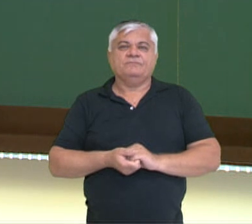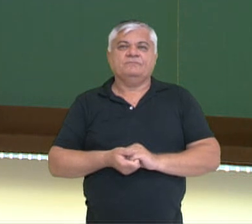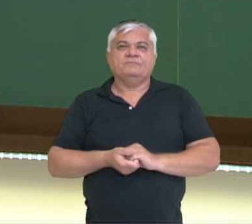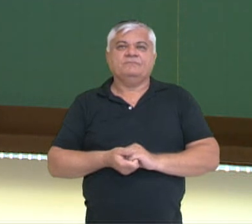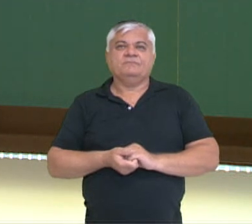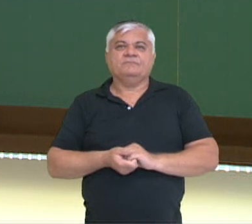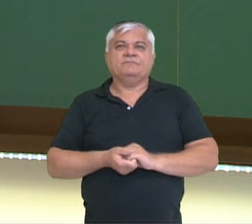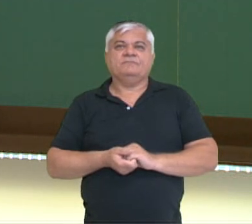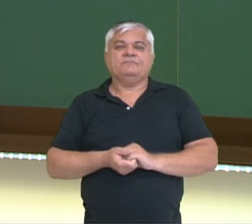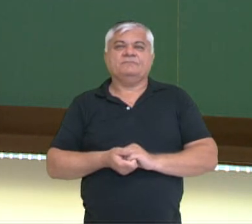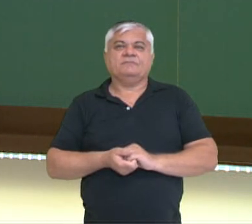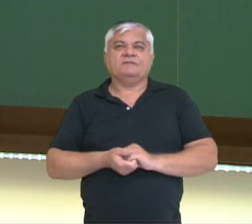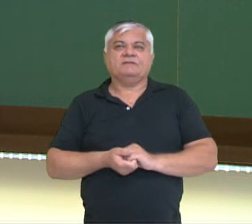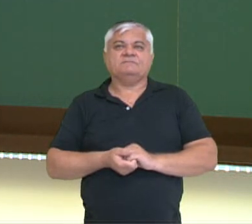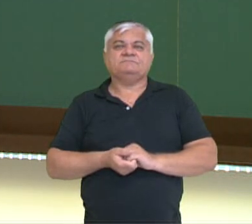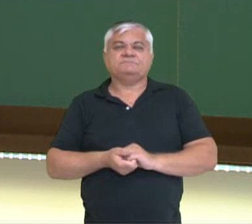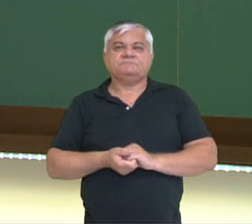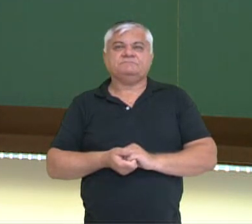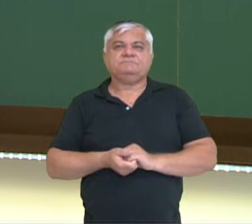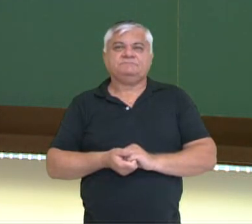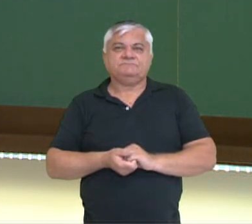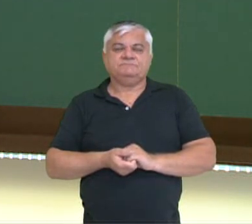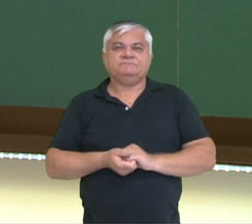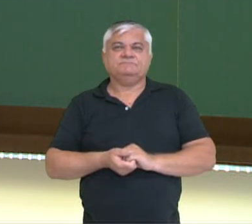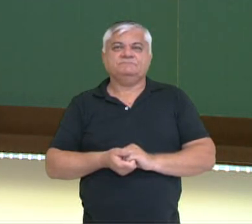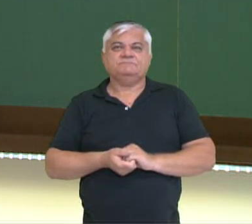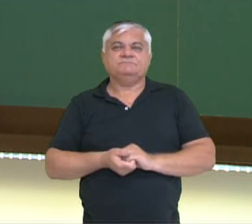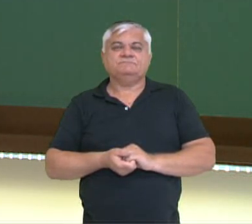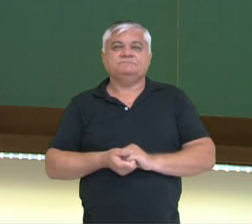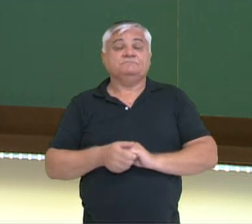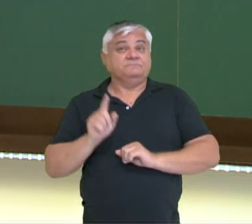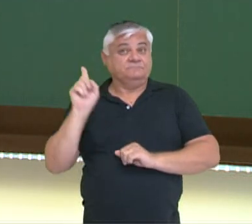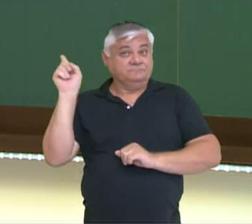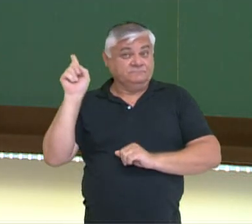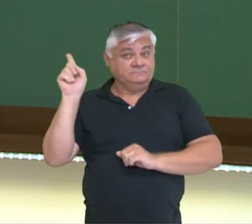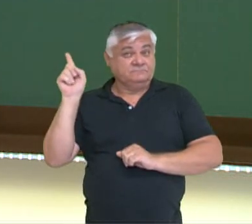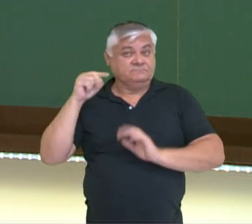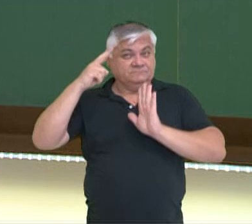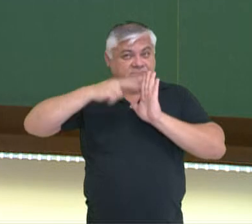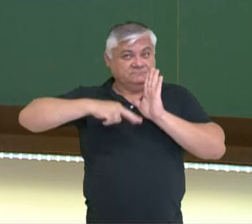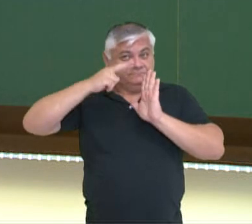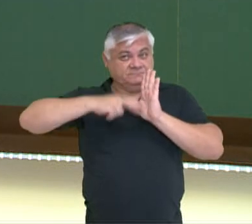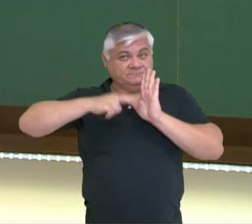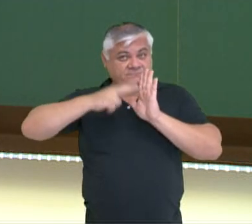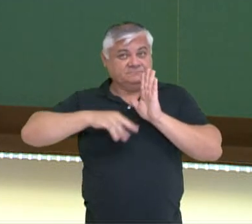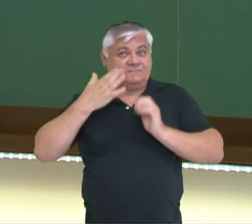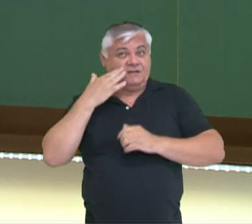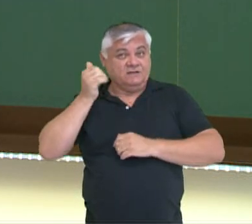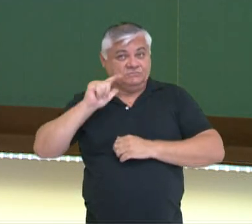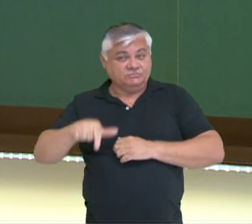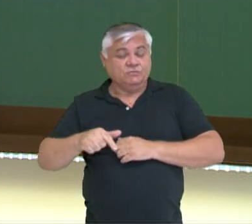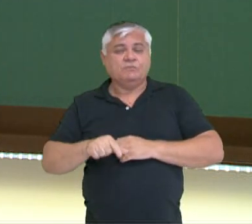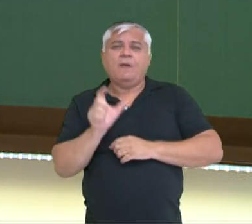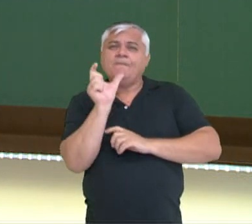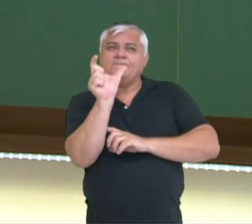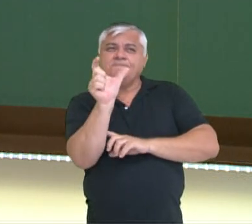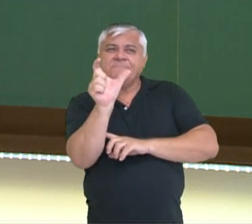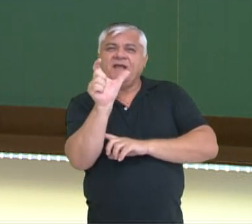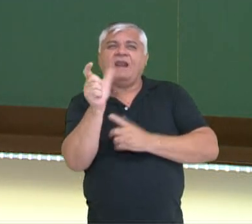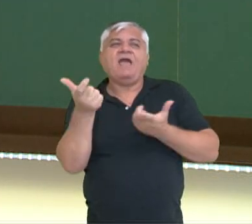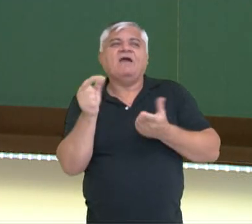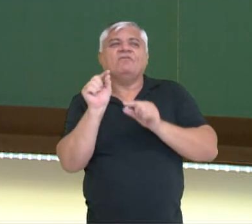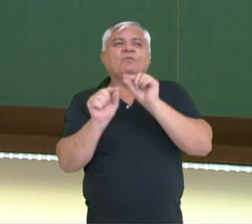é regressar. Sentir que o tempo é corto. Esse verso que está aí destacado. Qual é